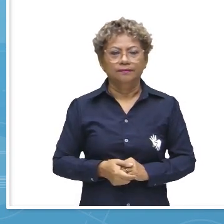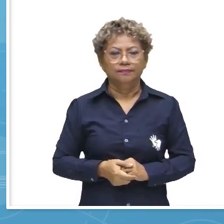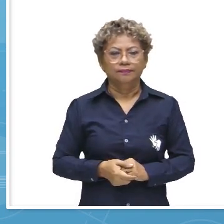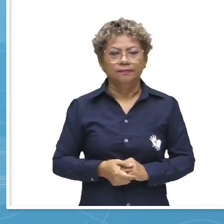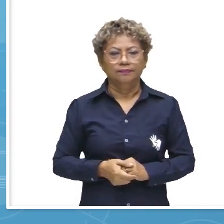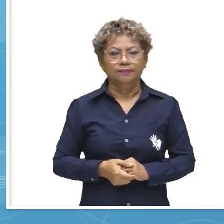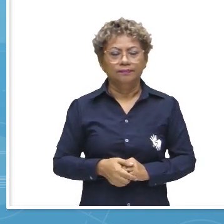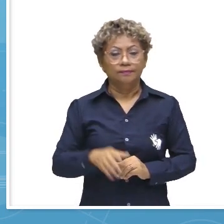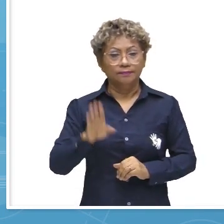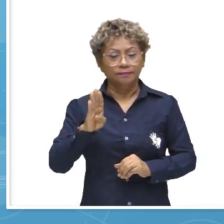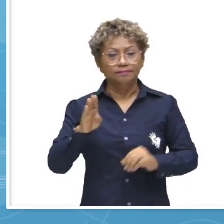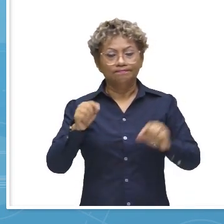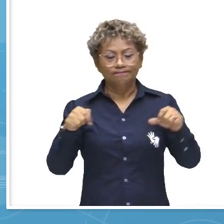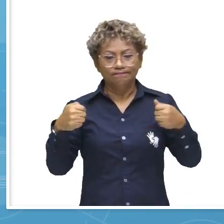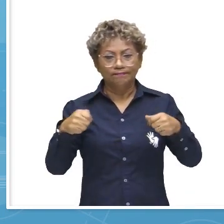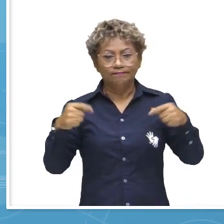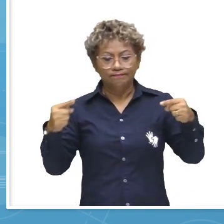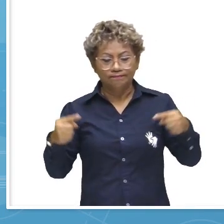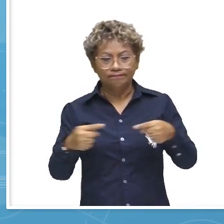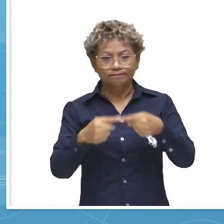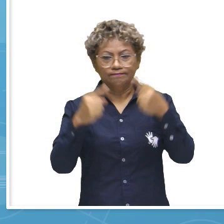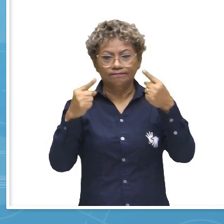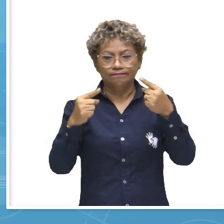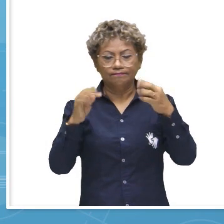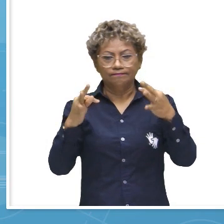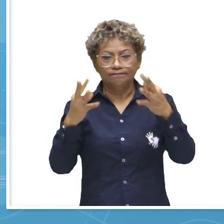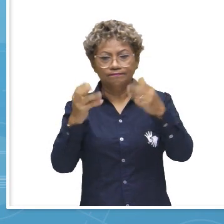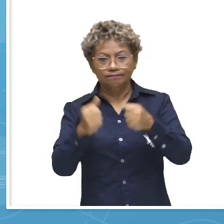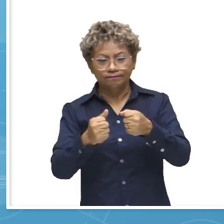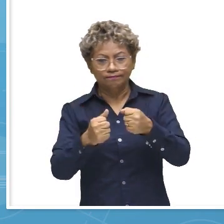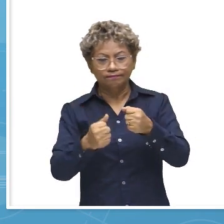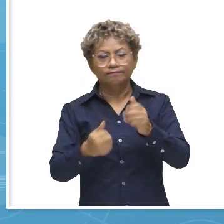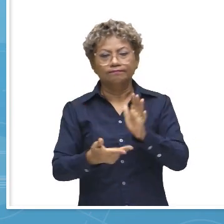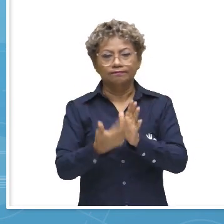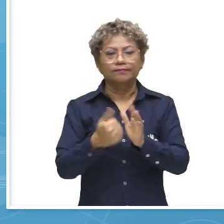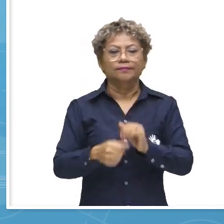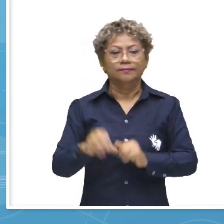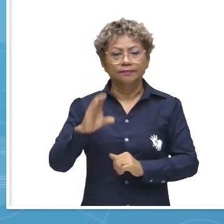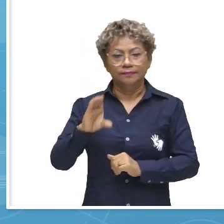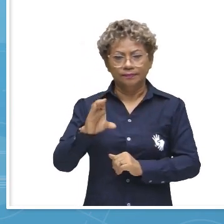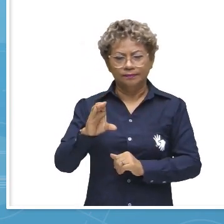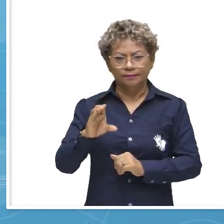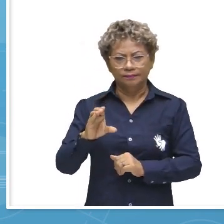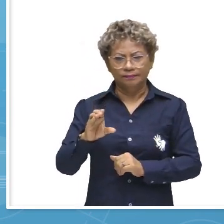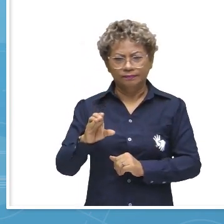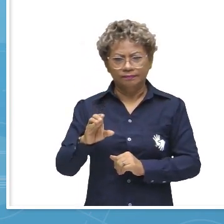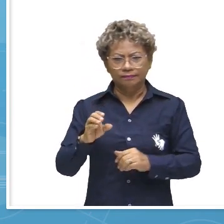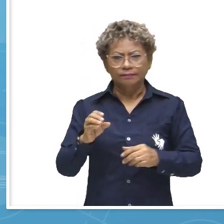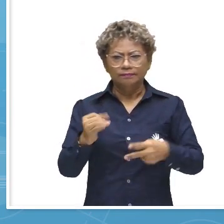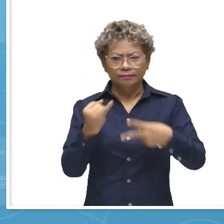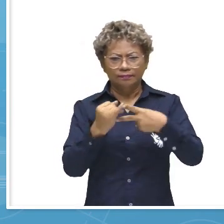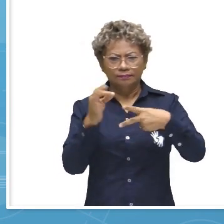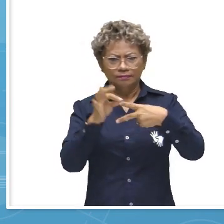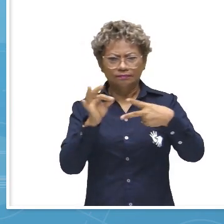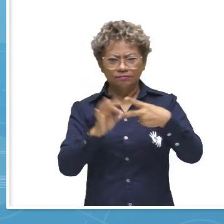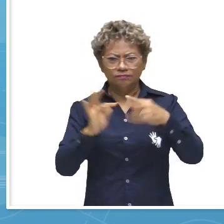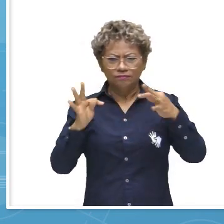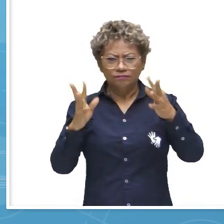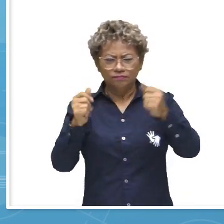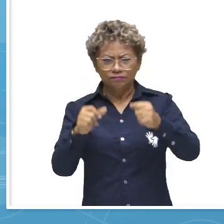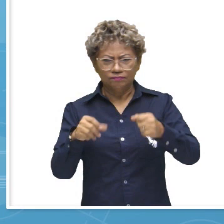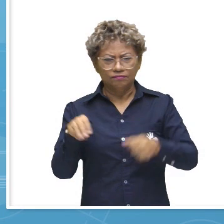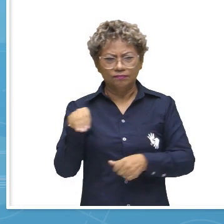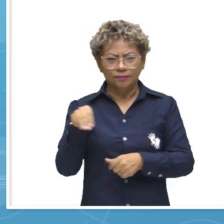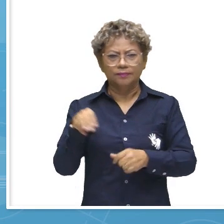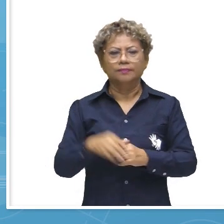C. Um polígono é chamado de regular quando todos os seus ângulos possuem a mesma medida. Letra D. Um polígono é chamado de regular quando